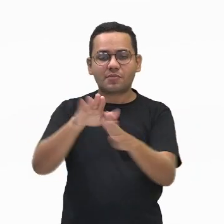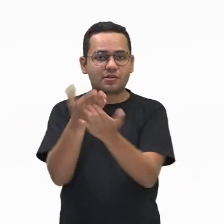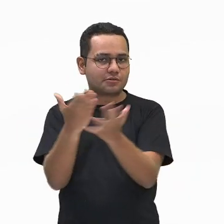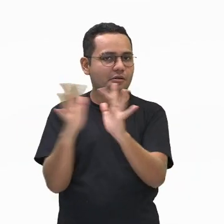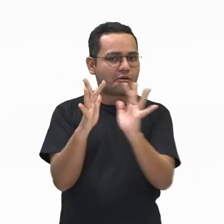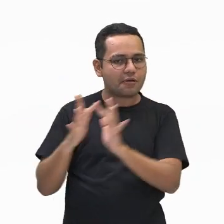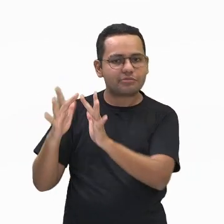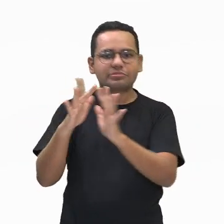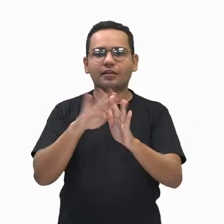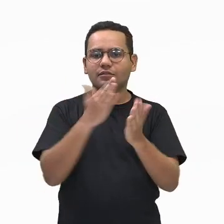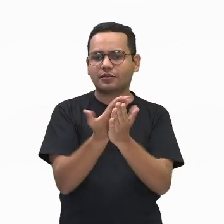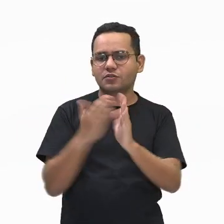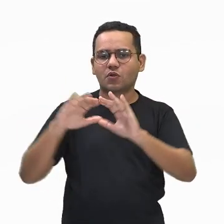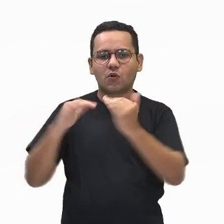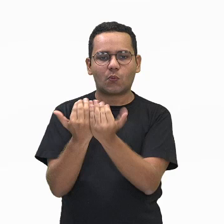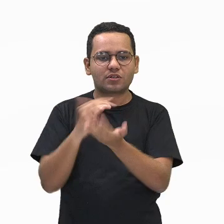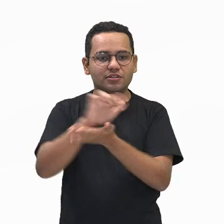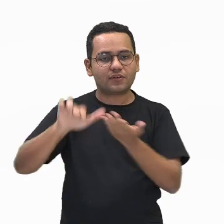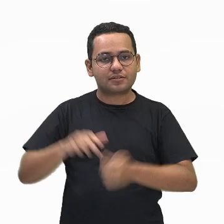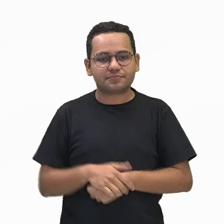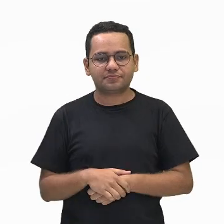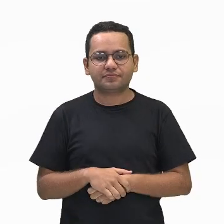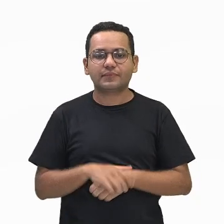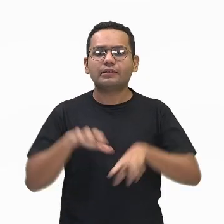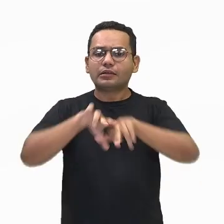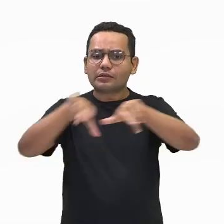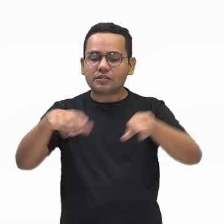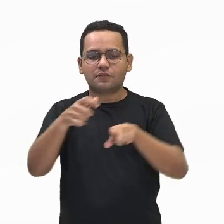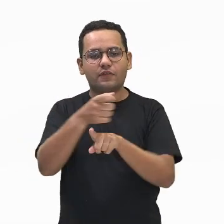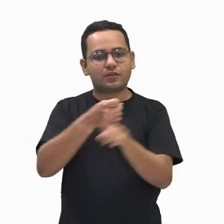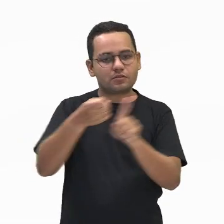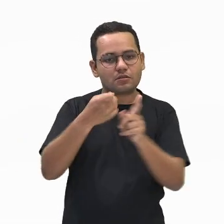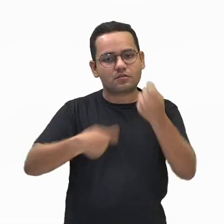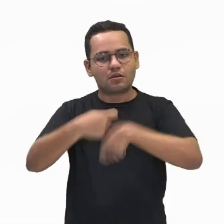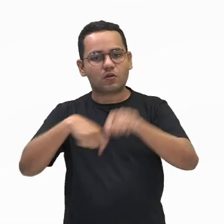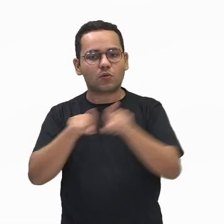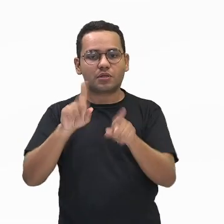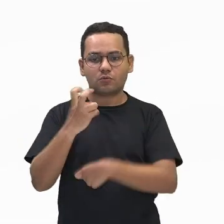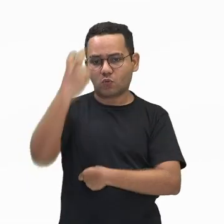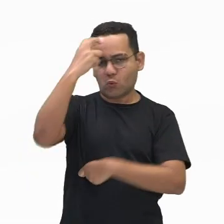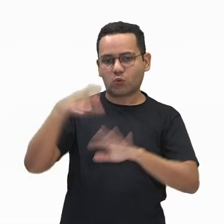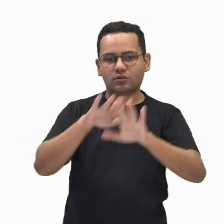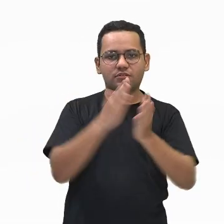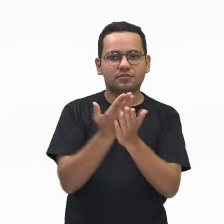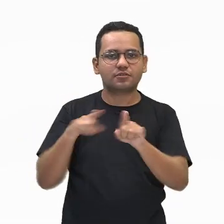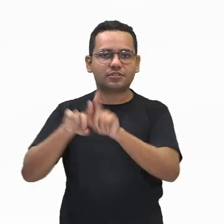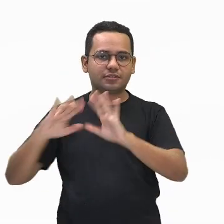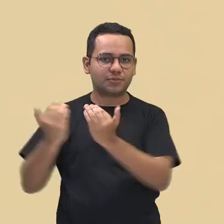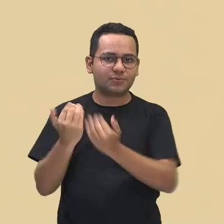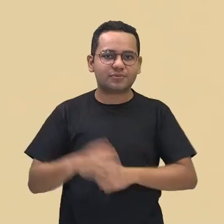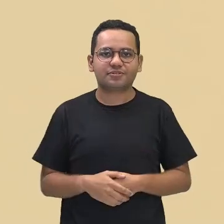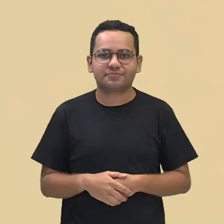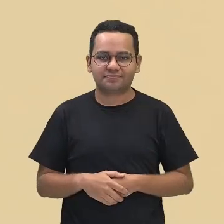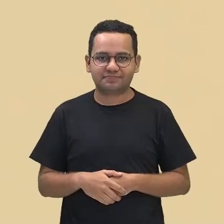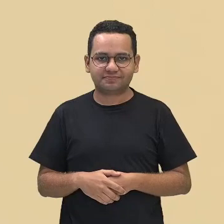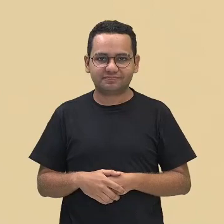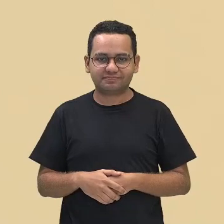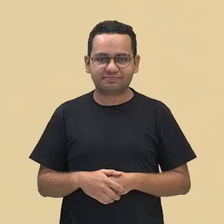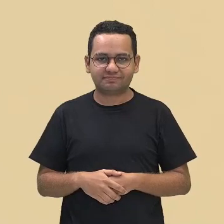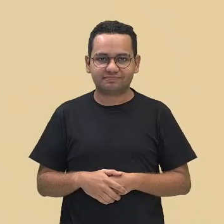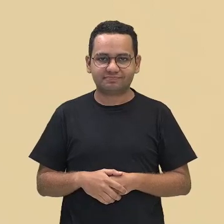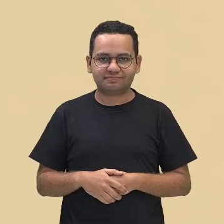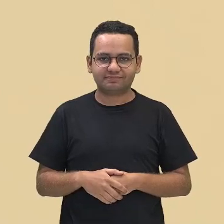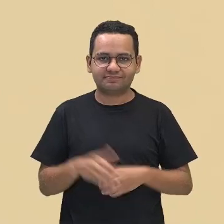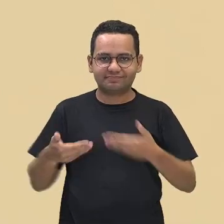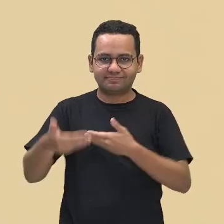e comunidade, soluções das diferenças socioeconômicas e culturais na escola-comunidade. Vamos então